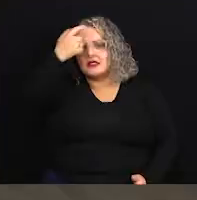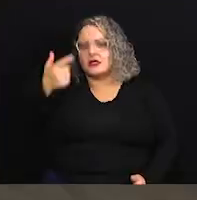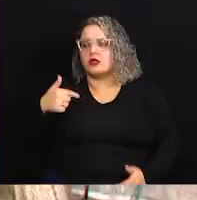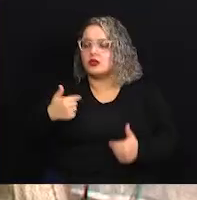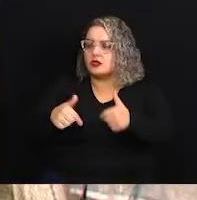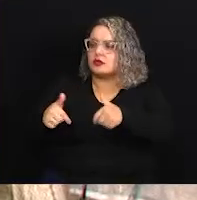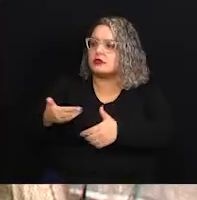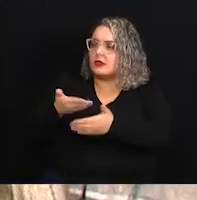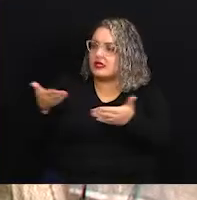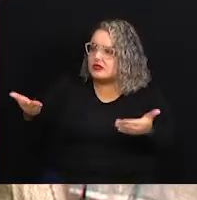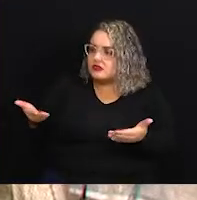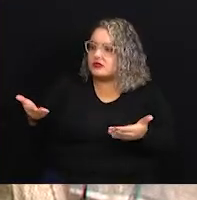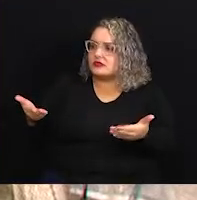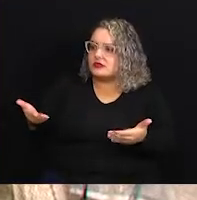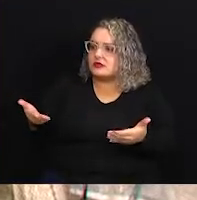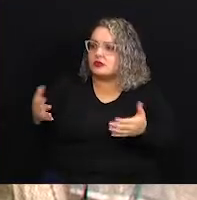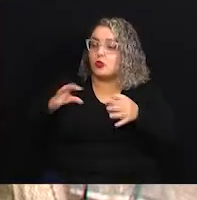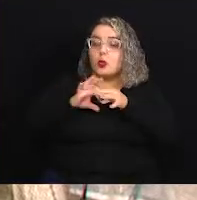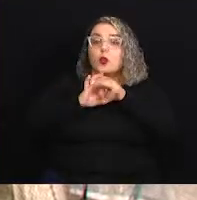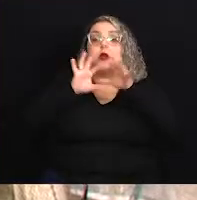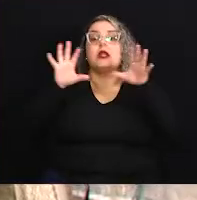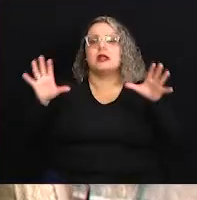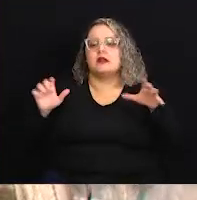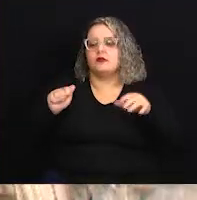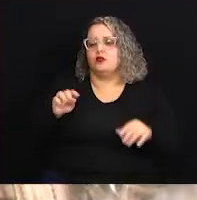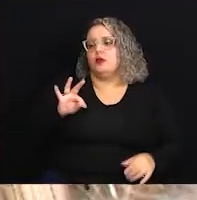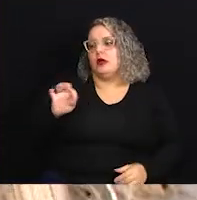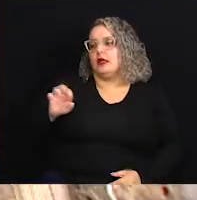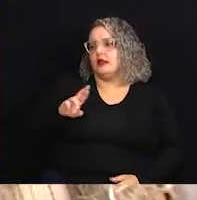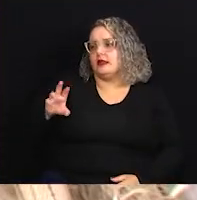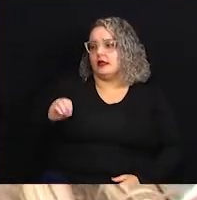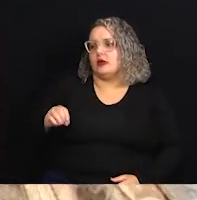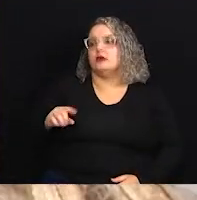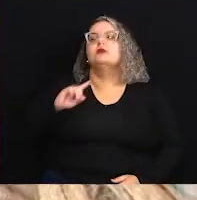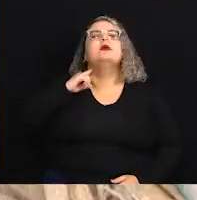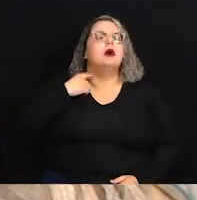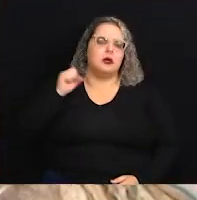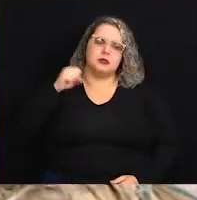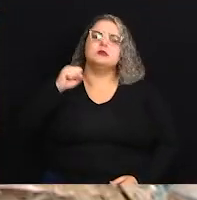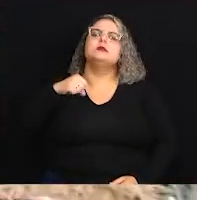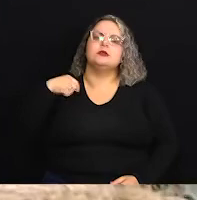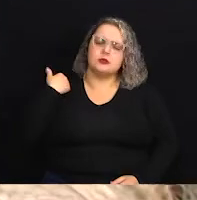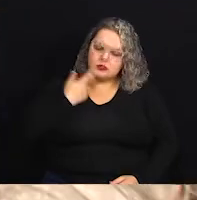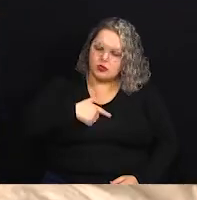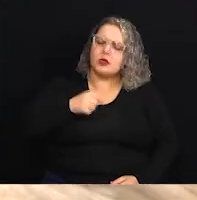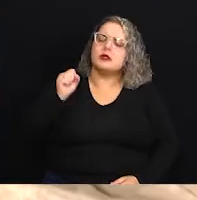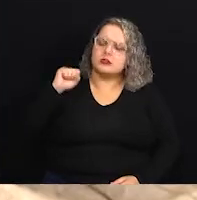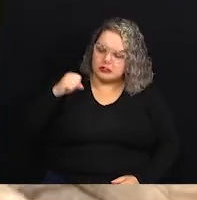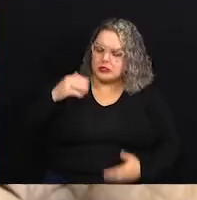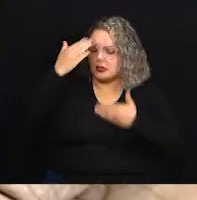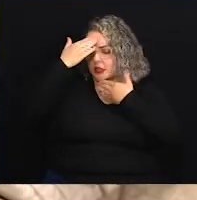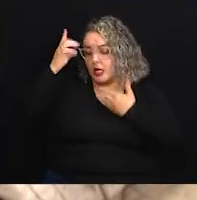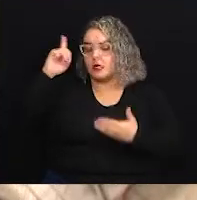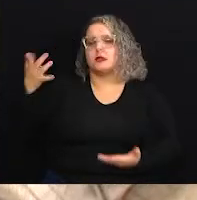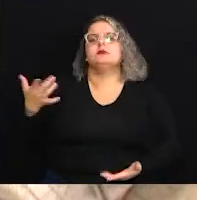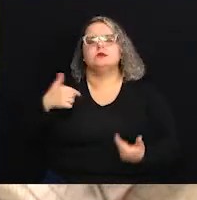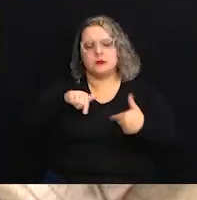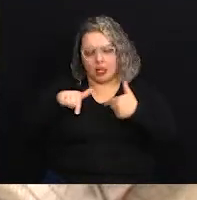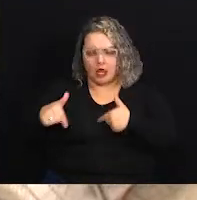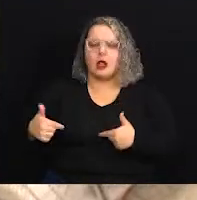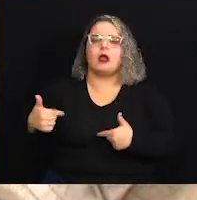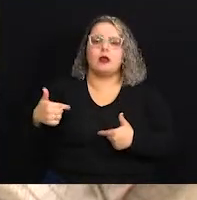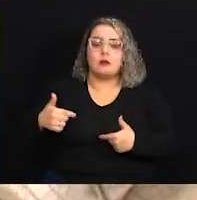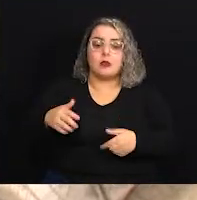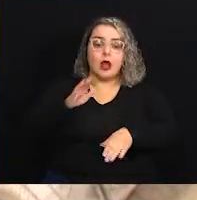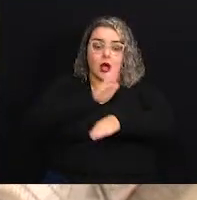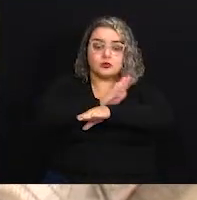que o trabalho de vocês livra o aterro de muito lixo? Nós temos, graças a Deus, nós temos. Nós trabalhamos lá justamente